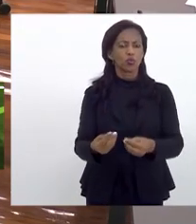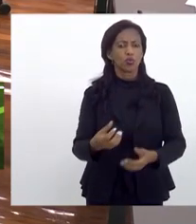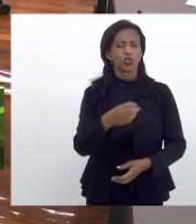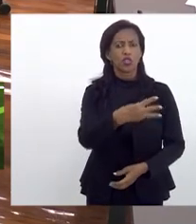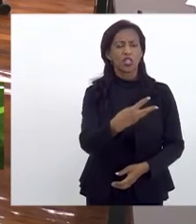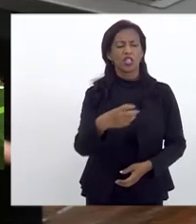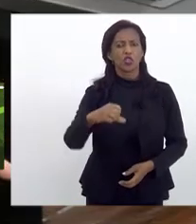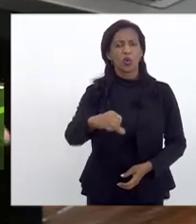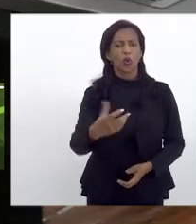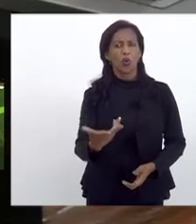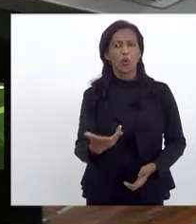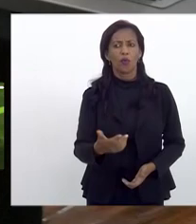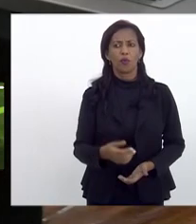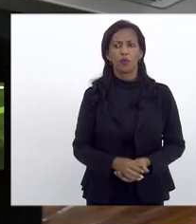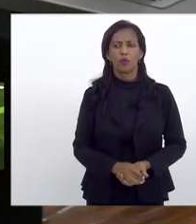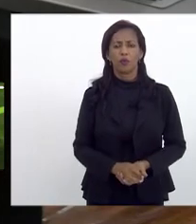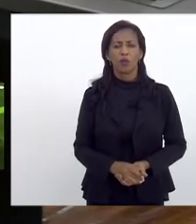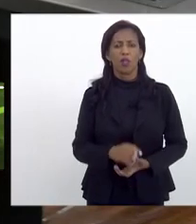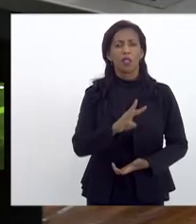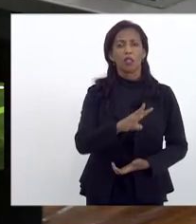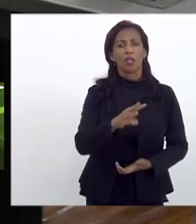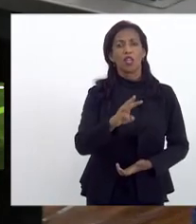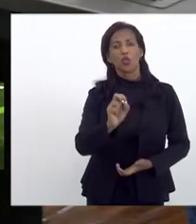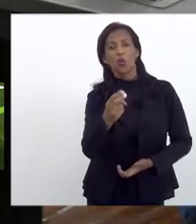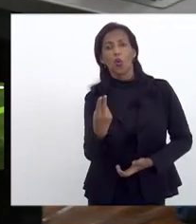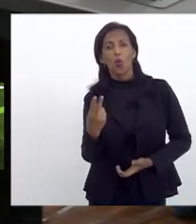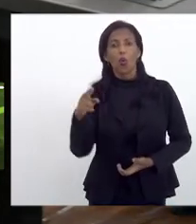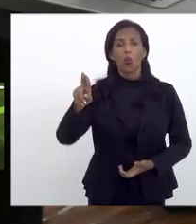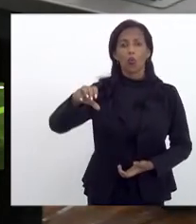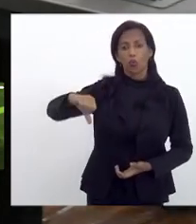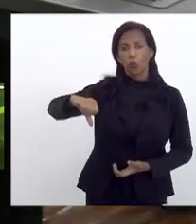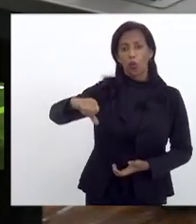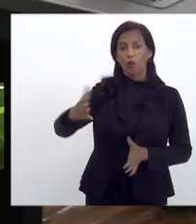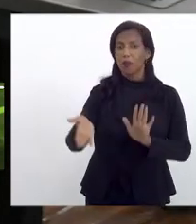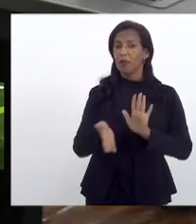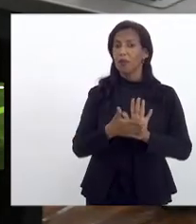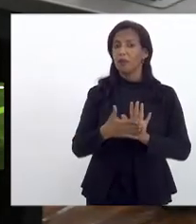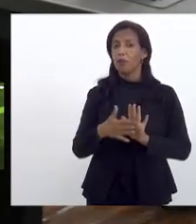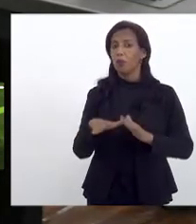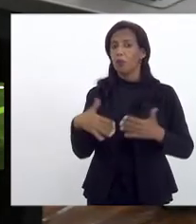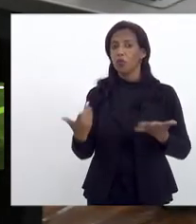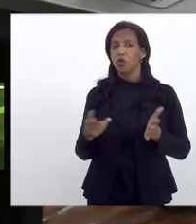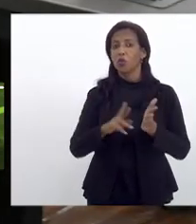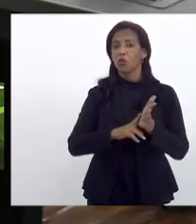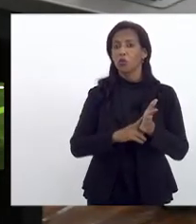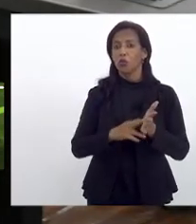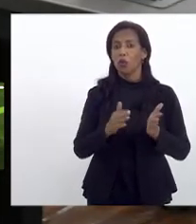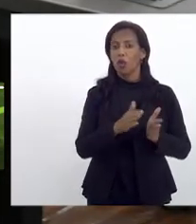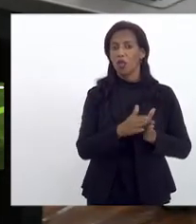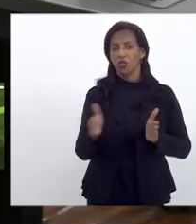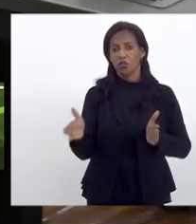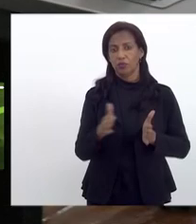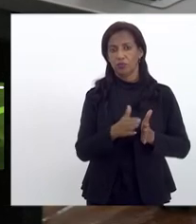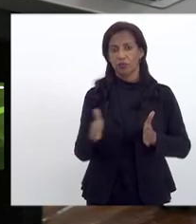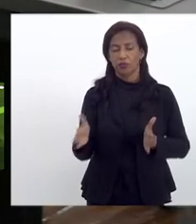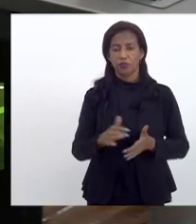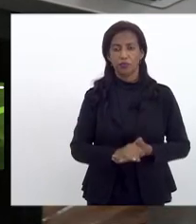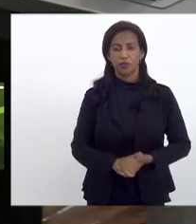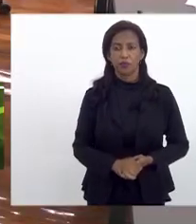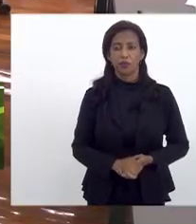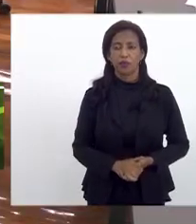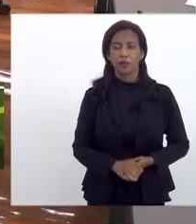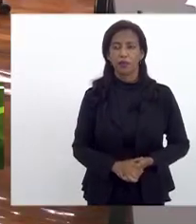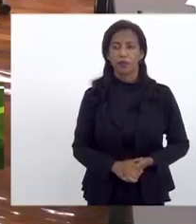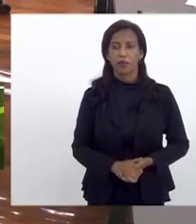de 9 3 ou 9 Mas a redação proposta É quanto durar o regime É porque a lei 178 Fala prazo de vigência Que